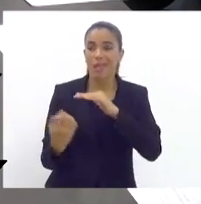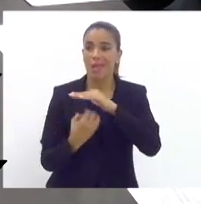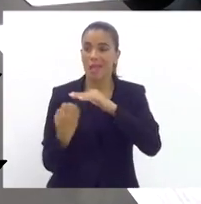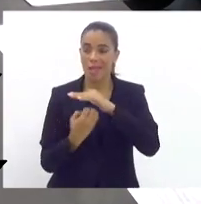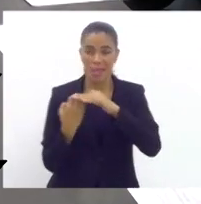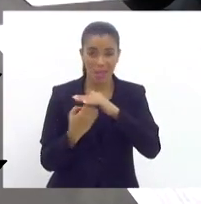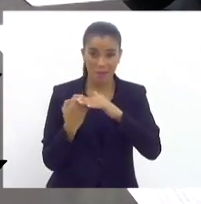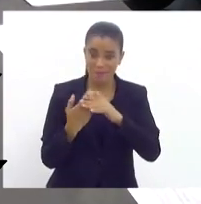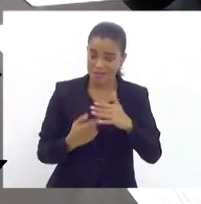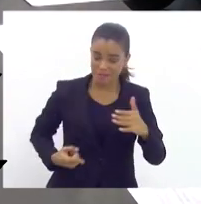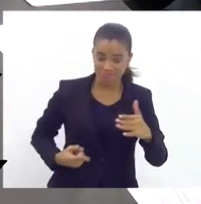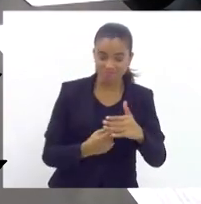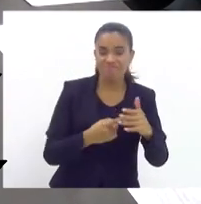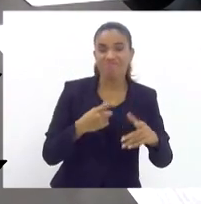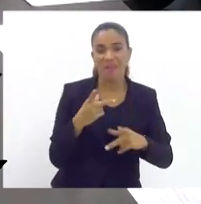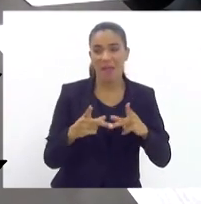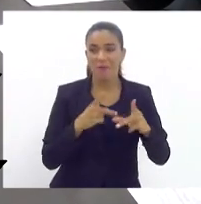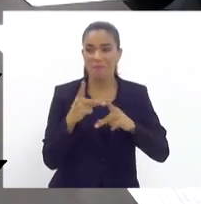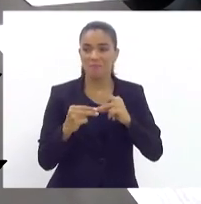delatar é premiada.